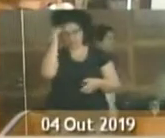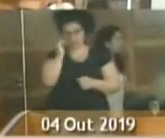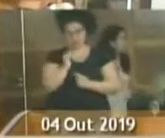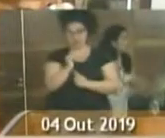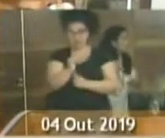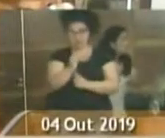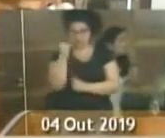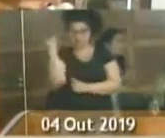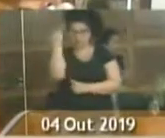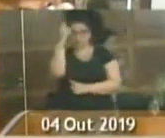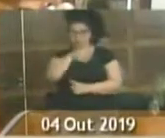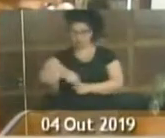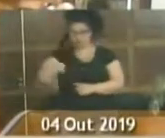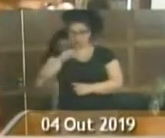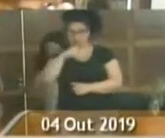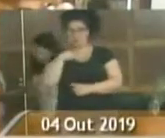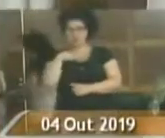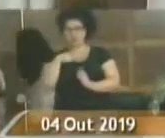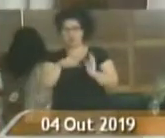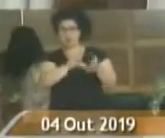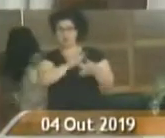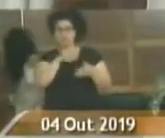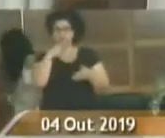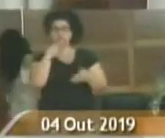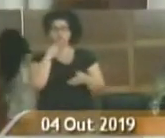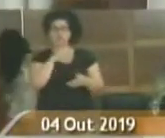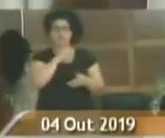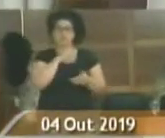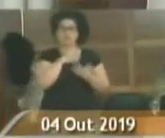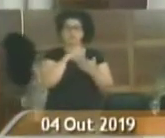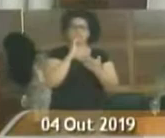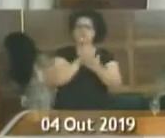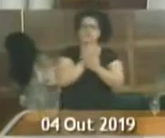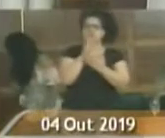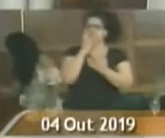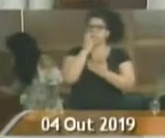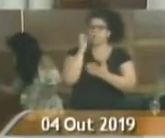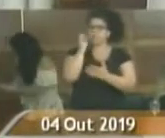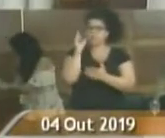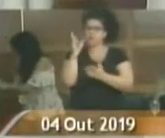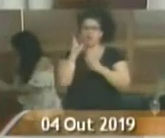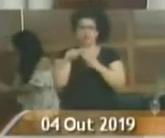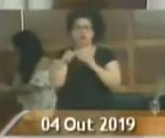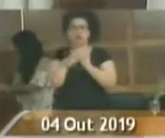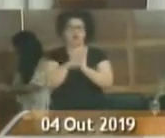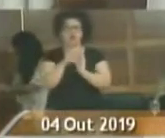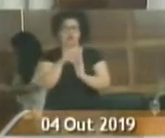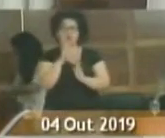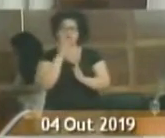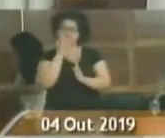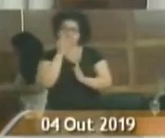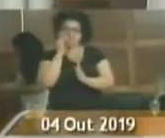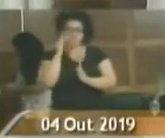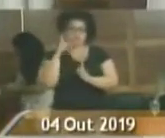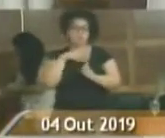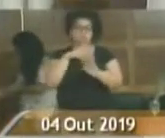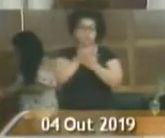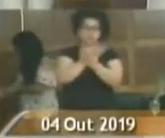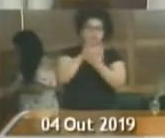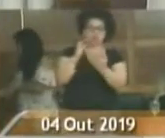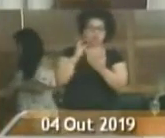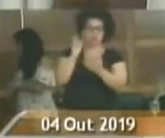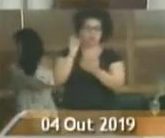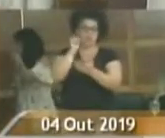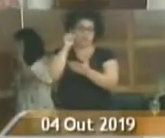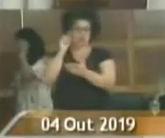informação importante. Quando eu falei para vocês que tem, né, animais de companhia, que é o cão, o gato, e tem os animais selvagens,